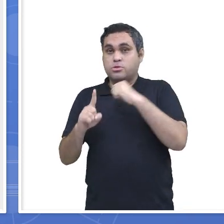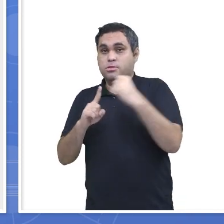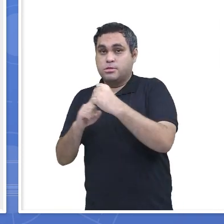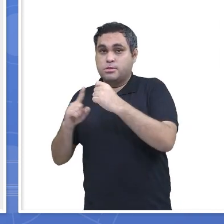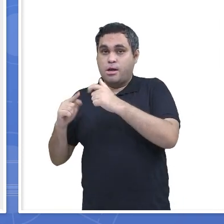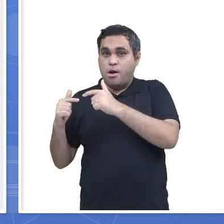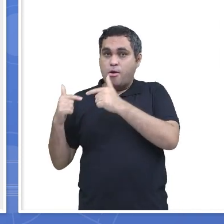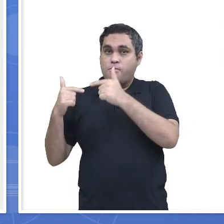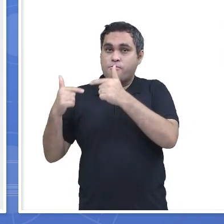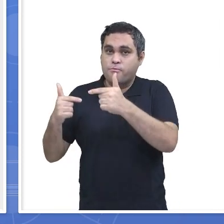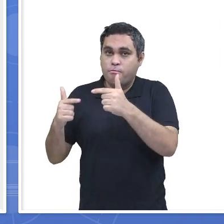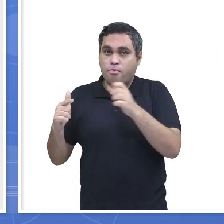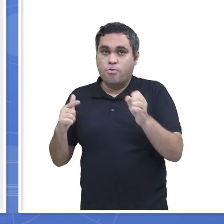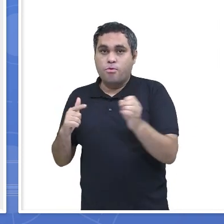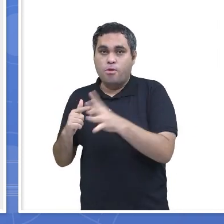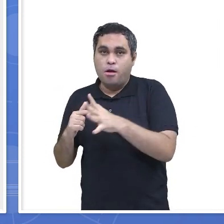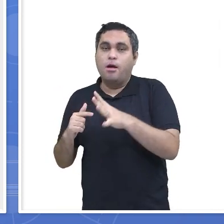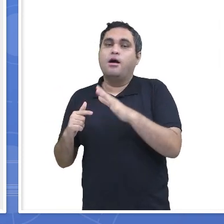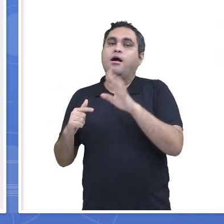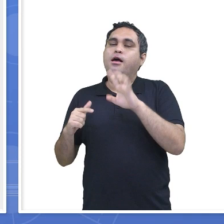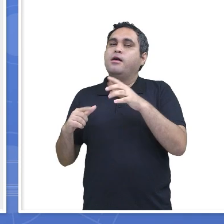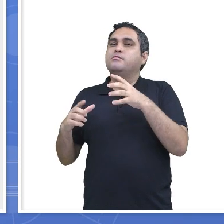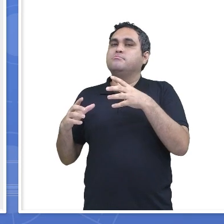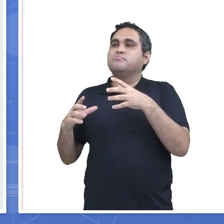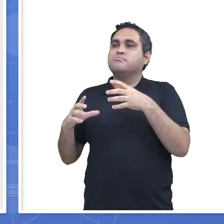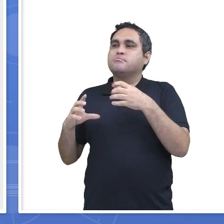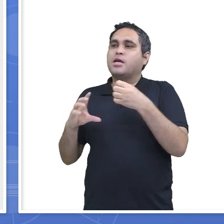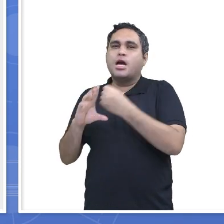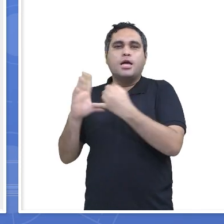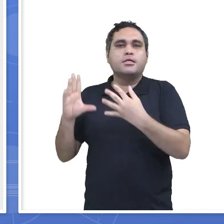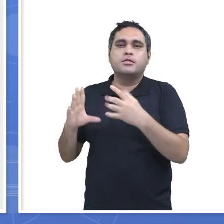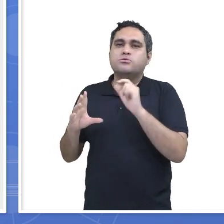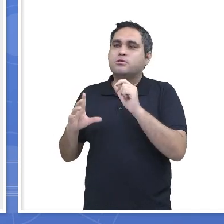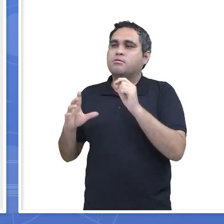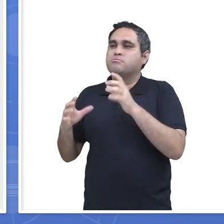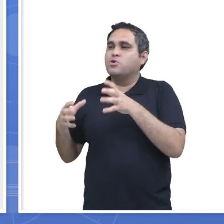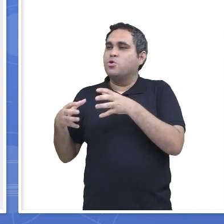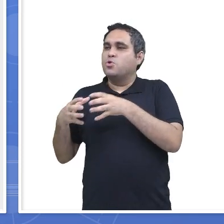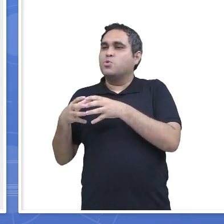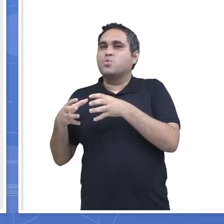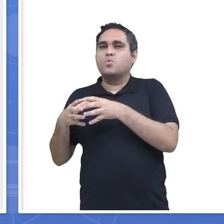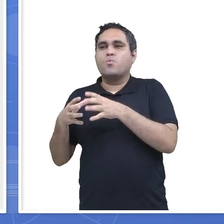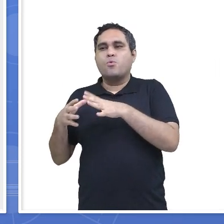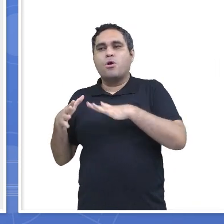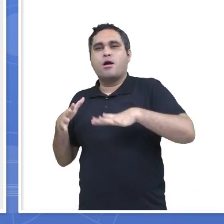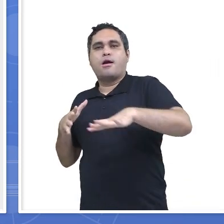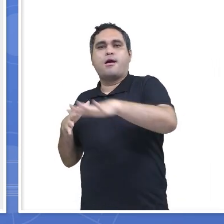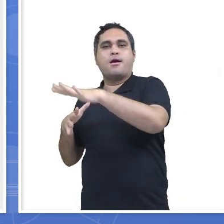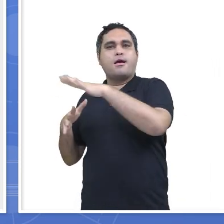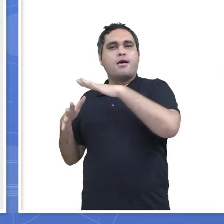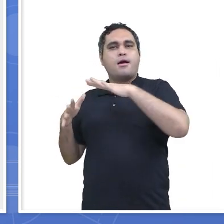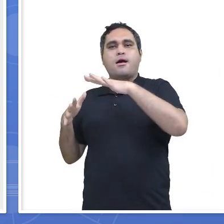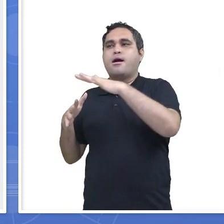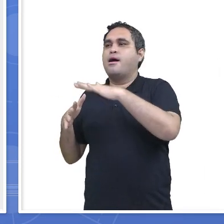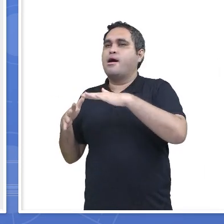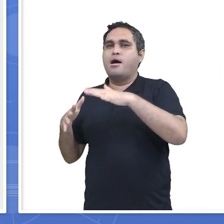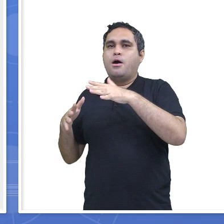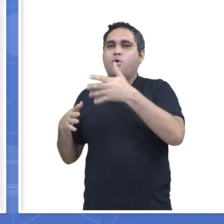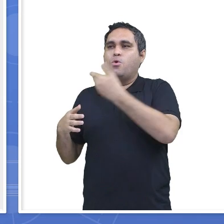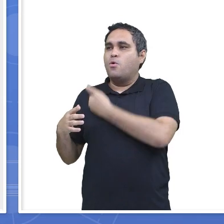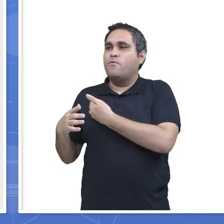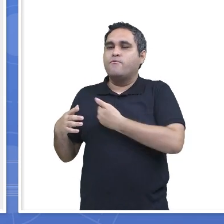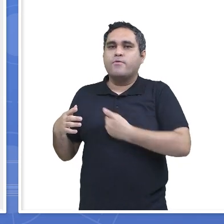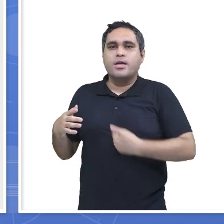mais coletivos e problemas interseccionais relacionados à esfera pública em